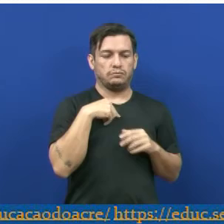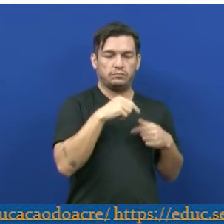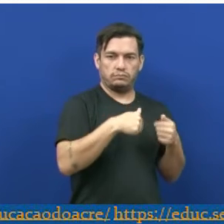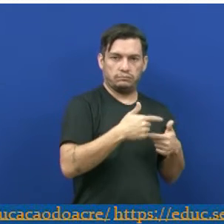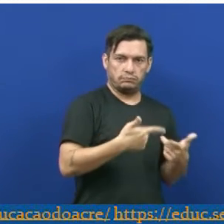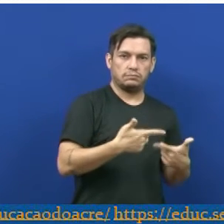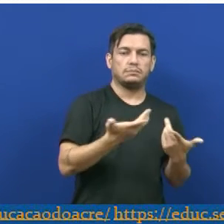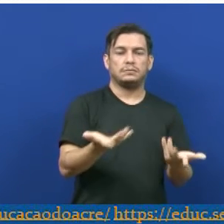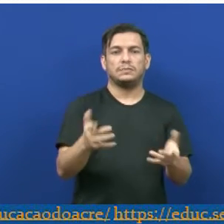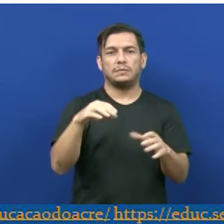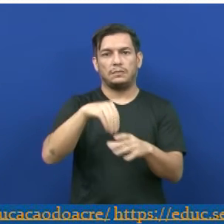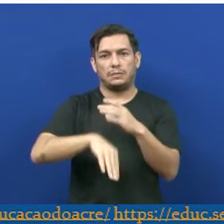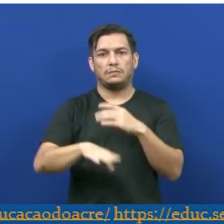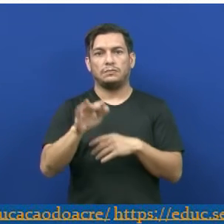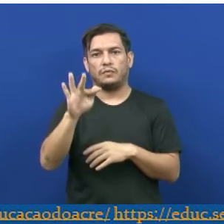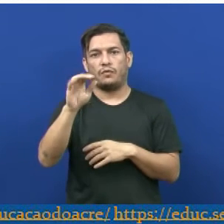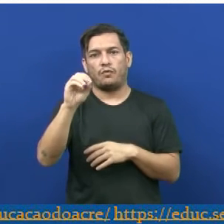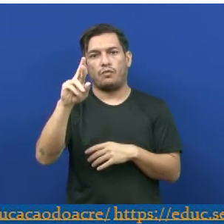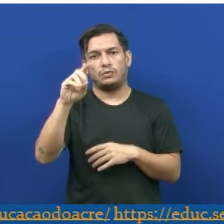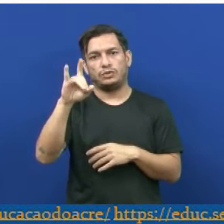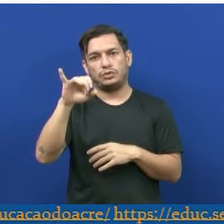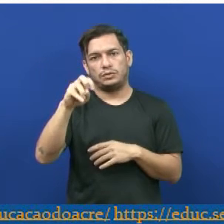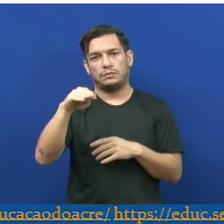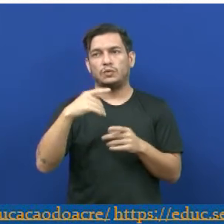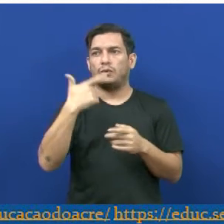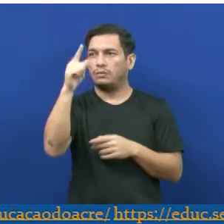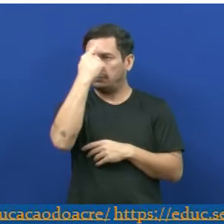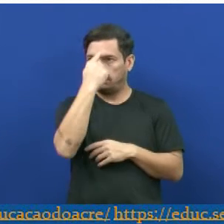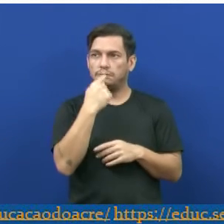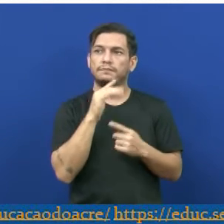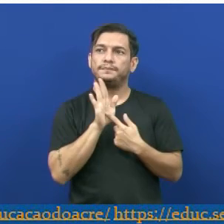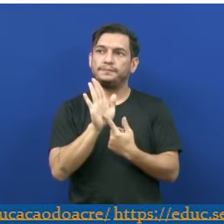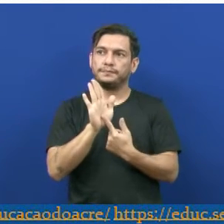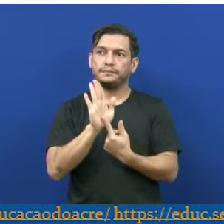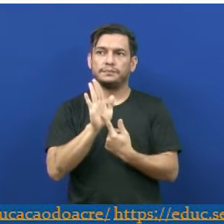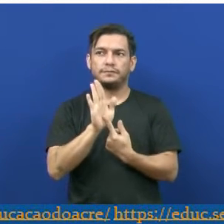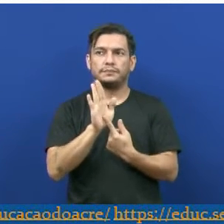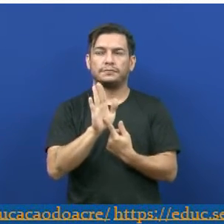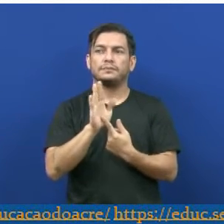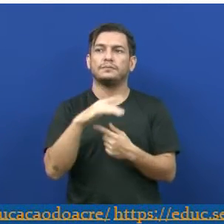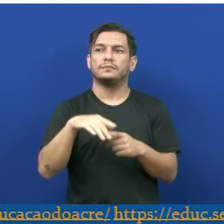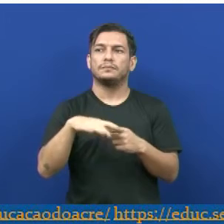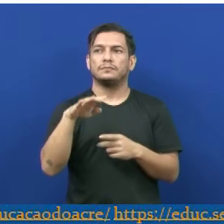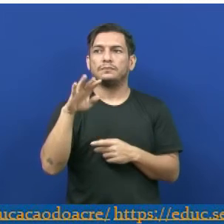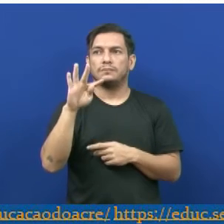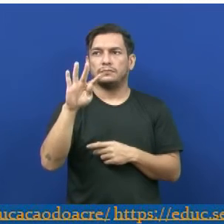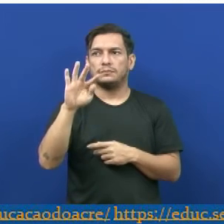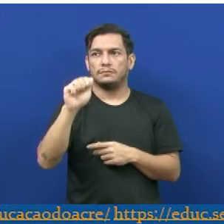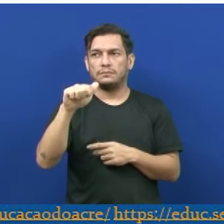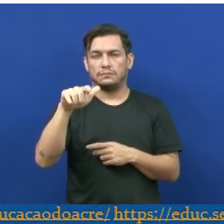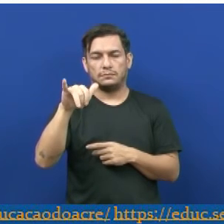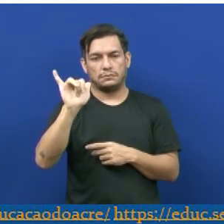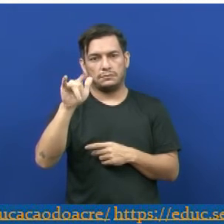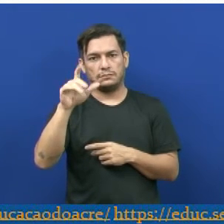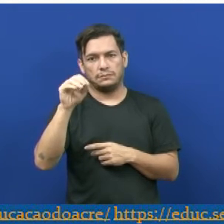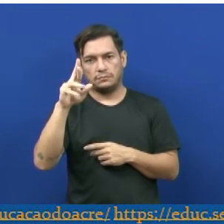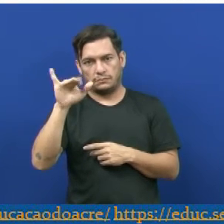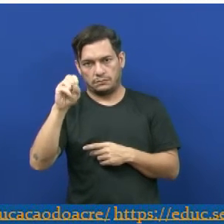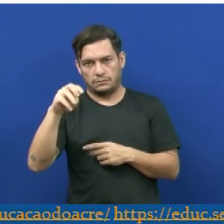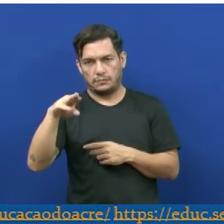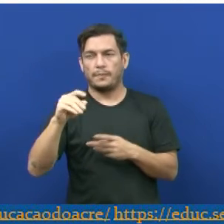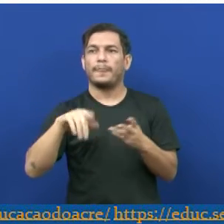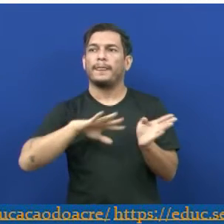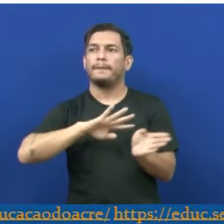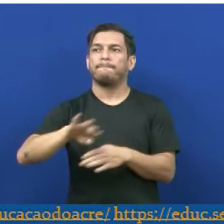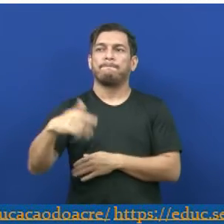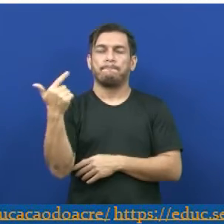pequena tarefa. Isso dentro do Fordismo. A outra imagem também mostra isso que nós estamos falando, Taylorismo e Fordismo.